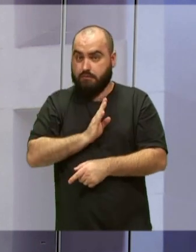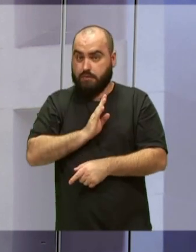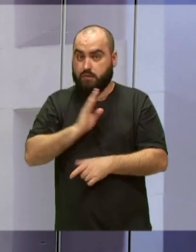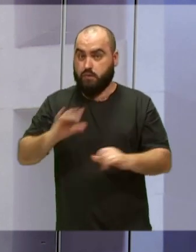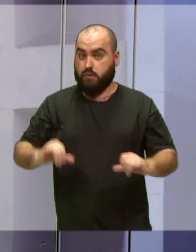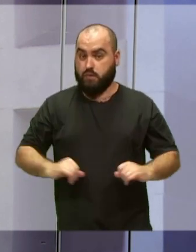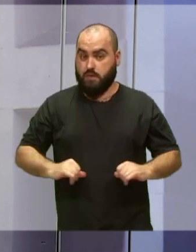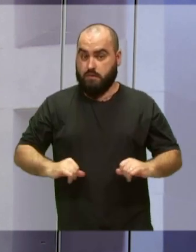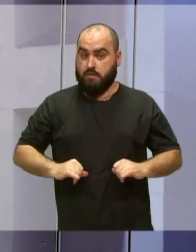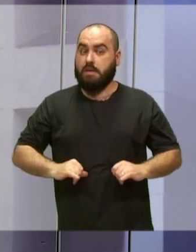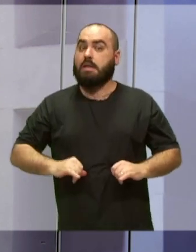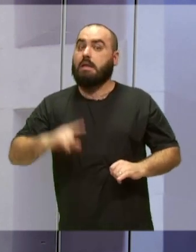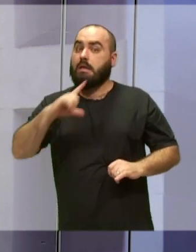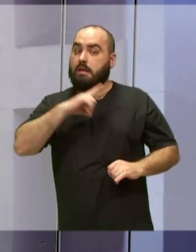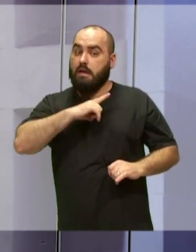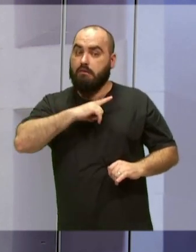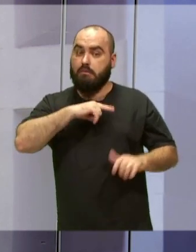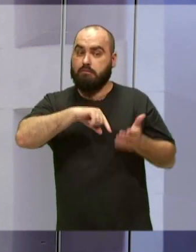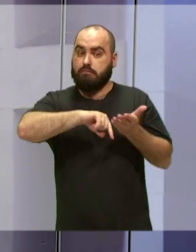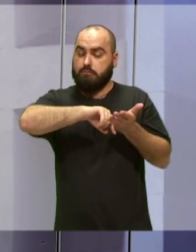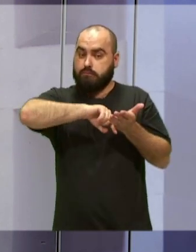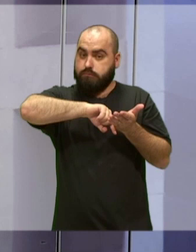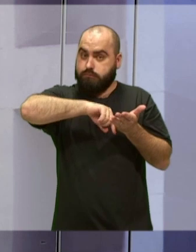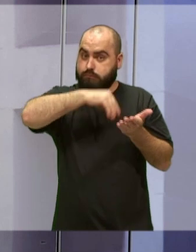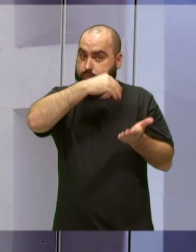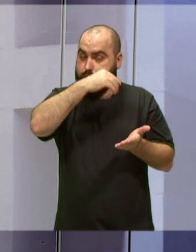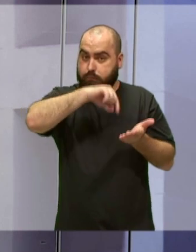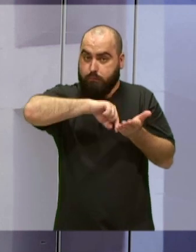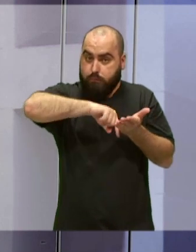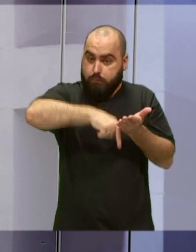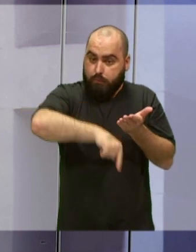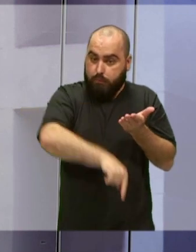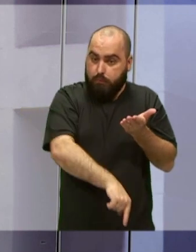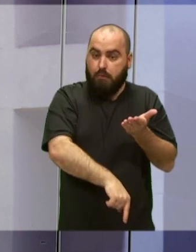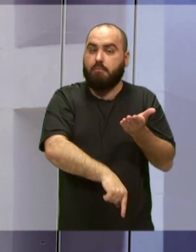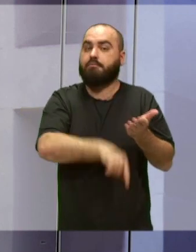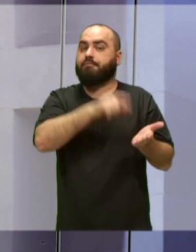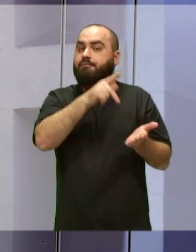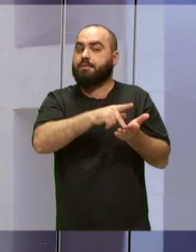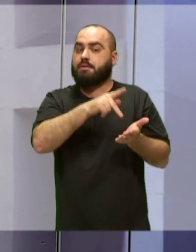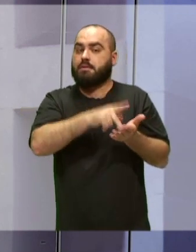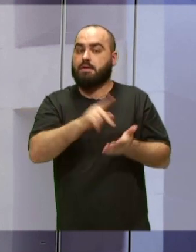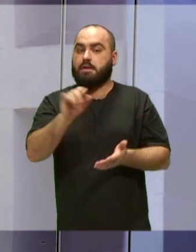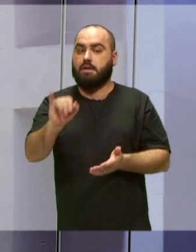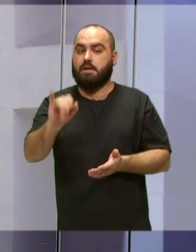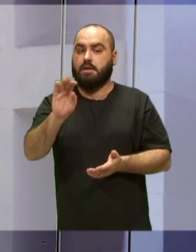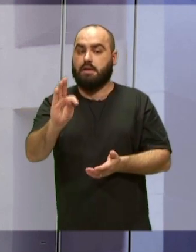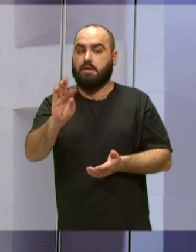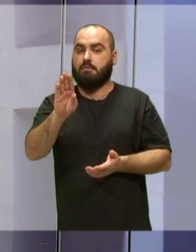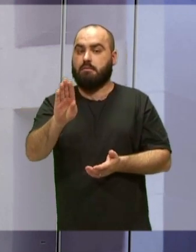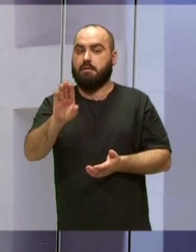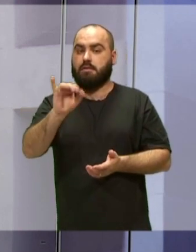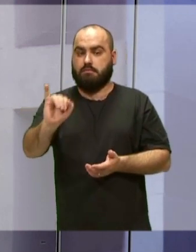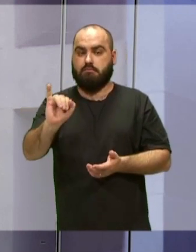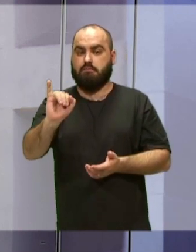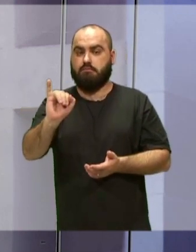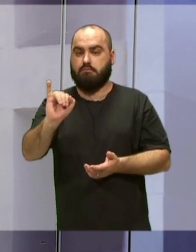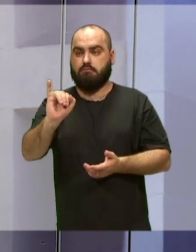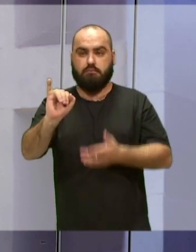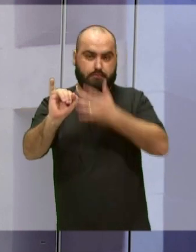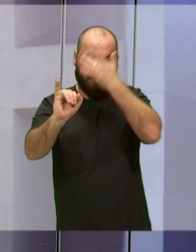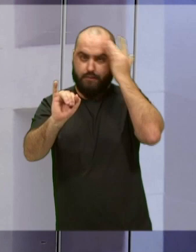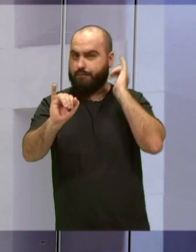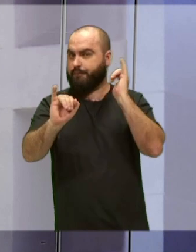assim muito grande bem feia mesmo a queda que aconteceu no ITBI não está se divulgando mas